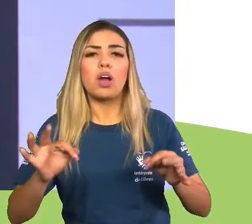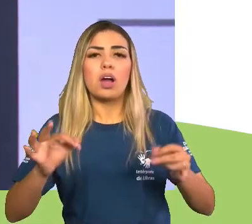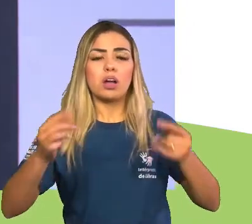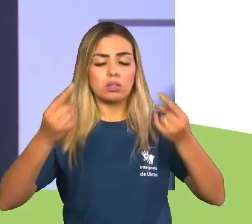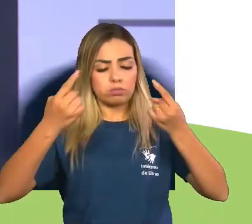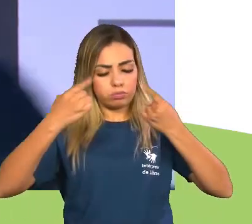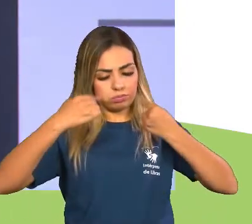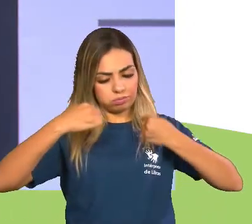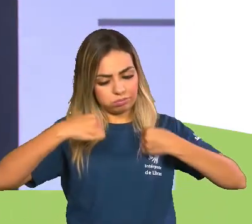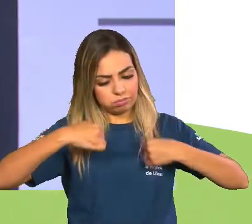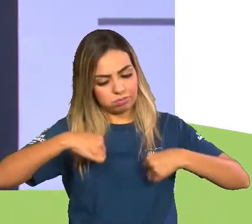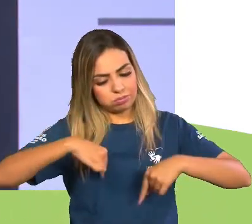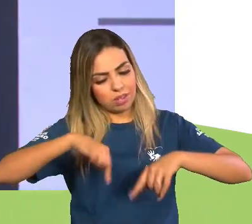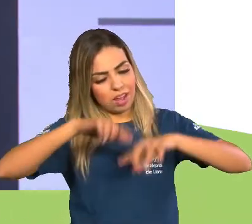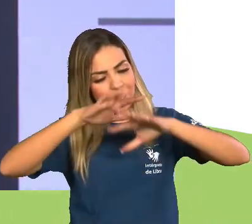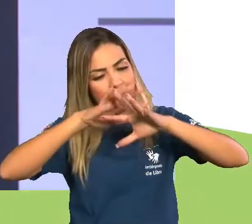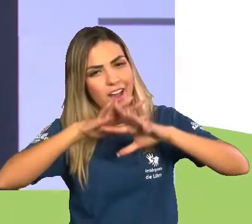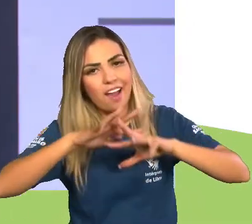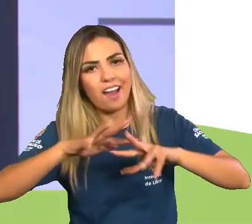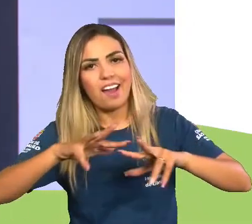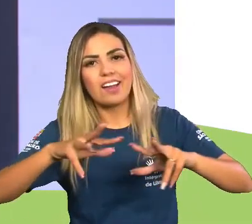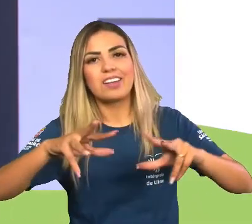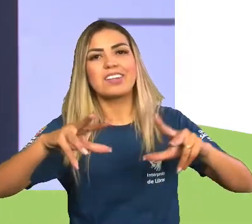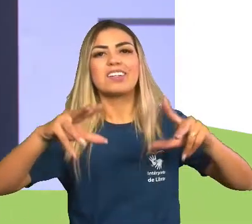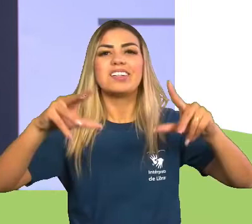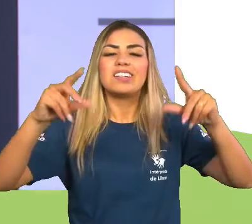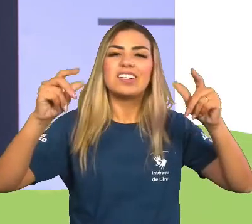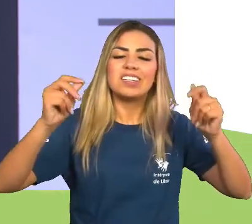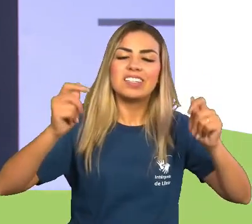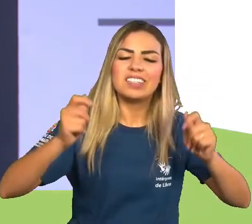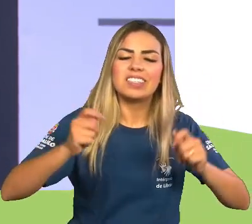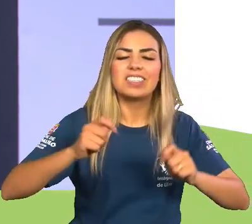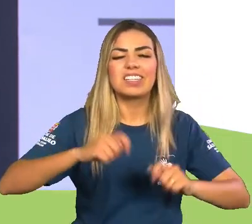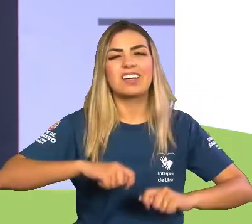que curará, hei de